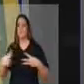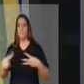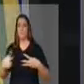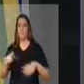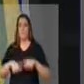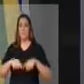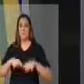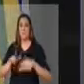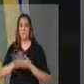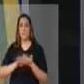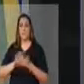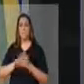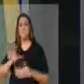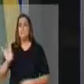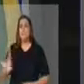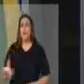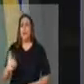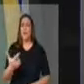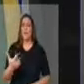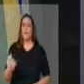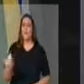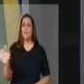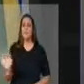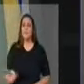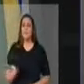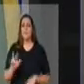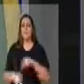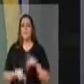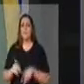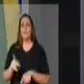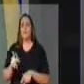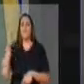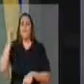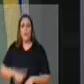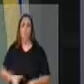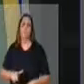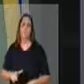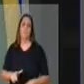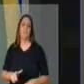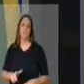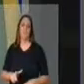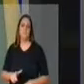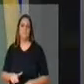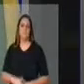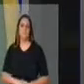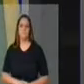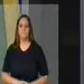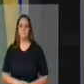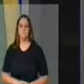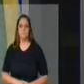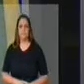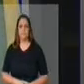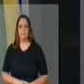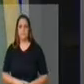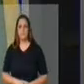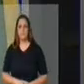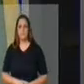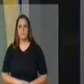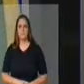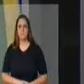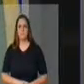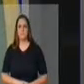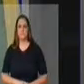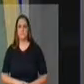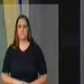20% das pessoas conseguem produzir. E eu queria, então, para finalizar, aproveitar a oportunidade de estar aqui falando